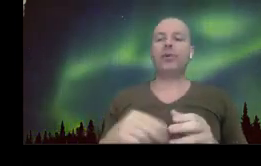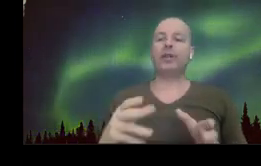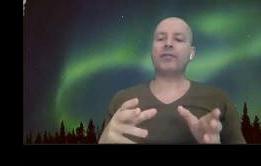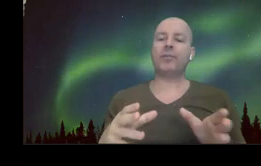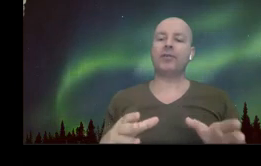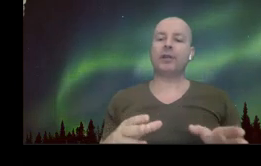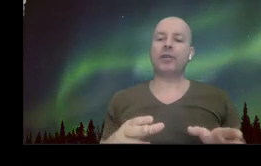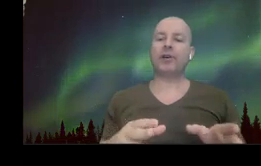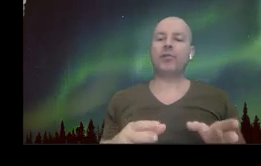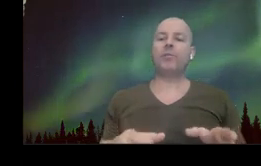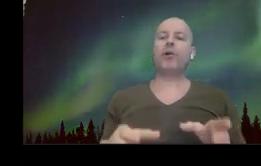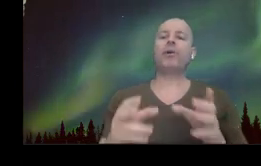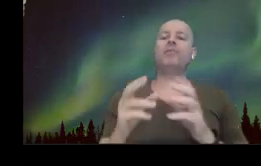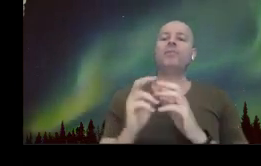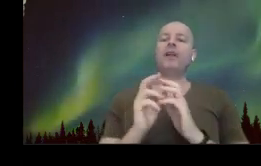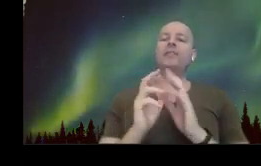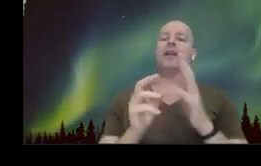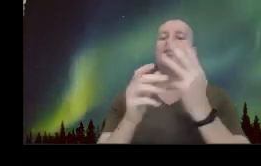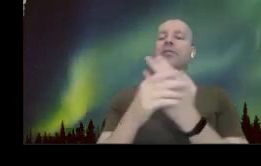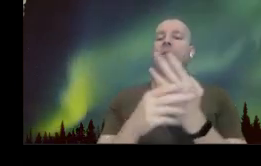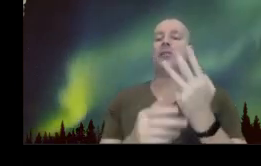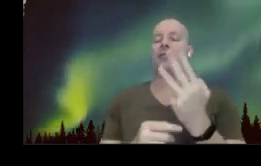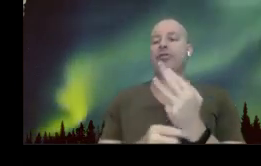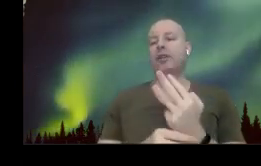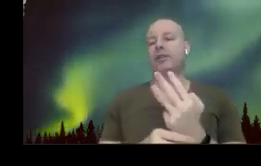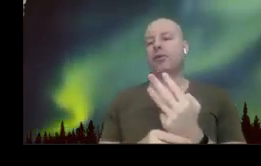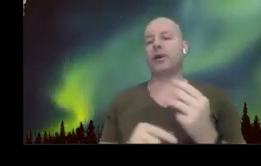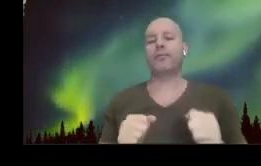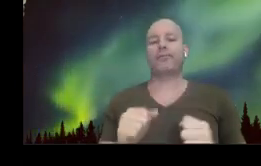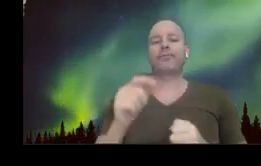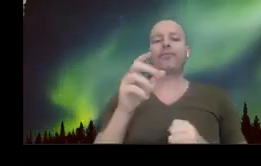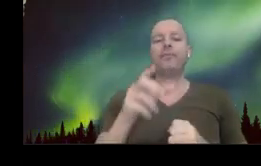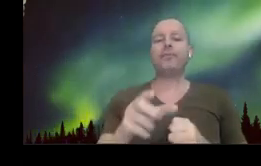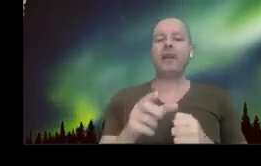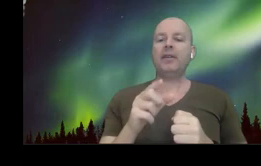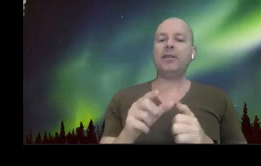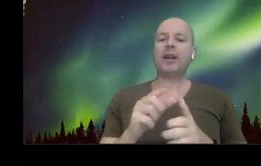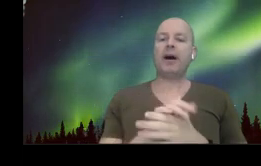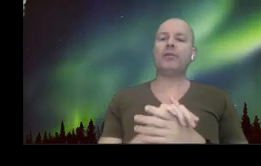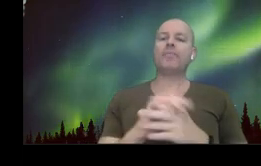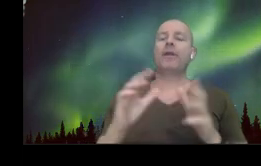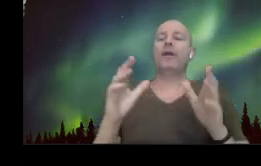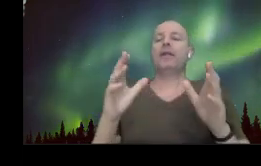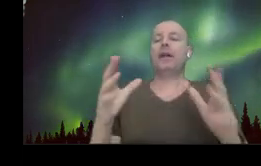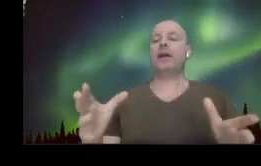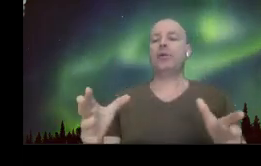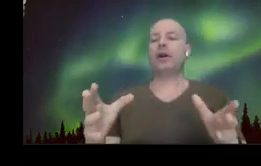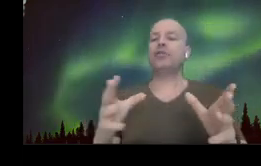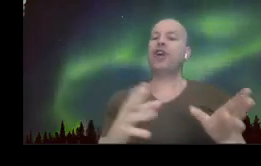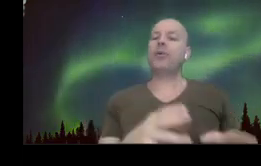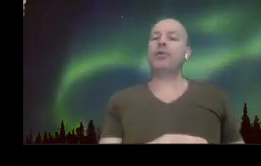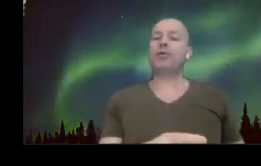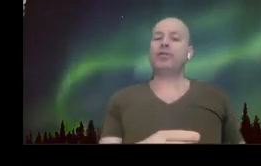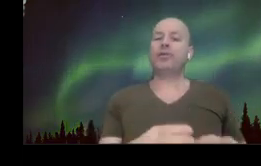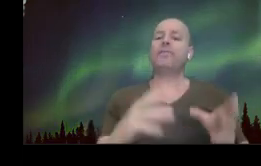um pouco da importância da manutenção para três espécies de tartaruga. Esse trabalho,